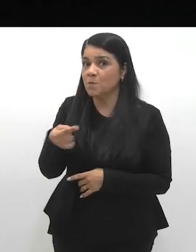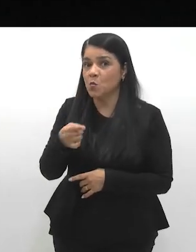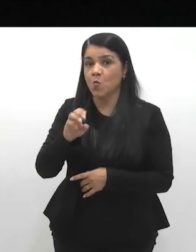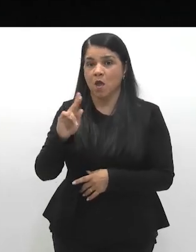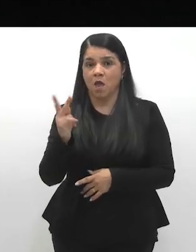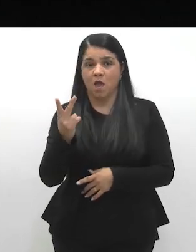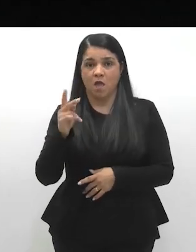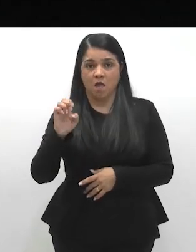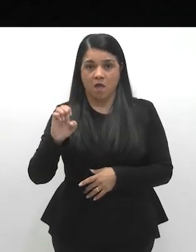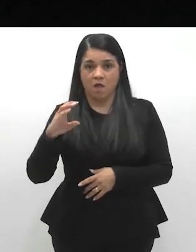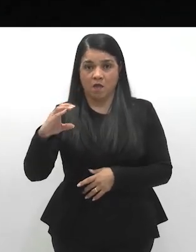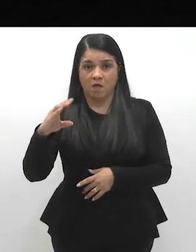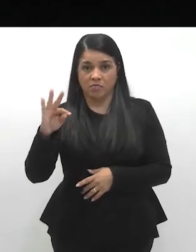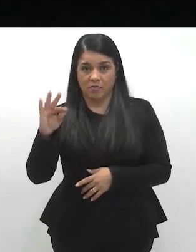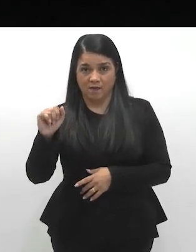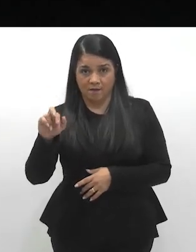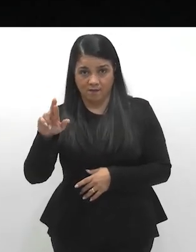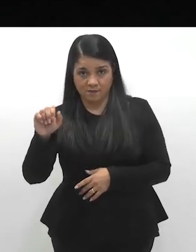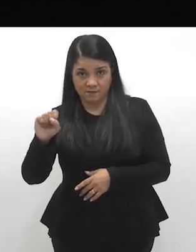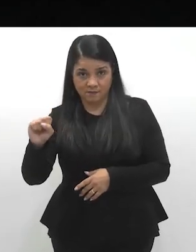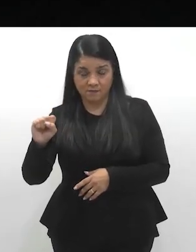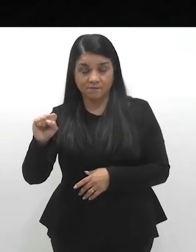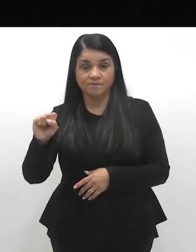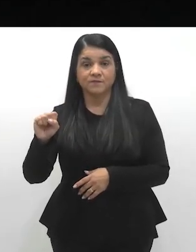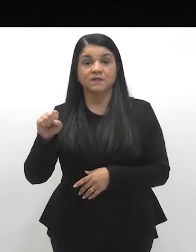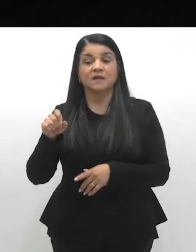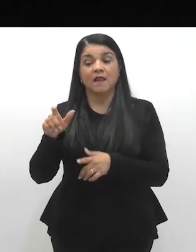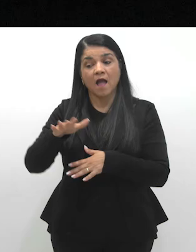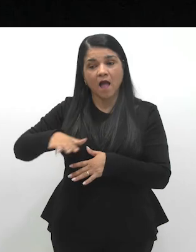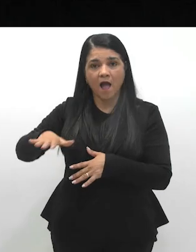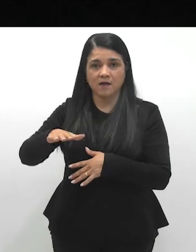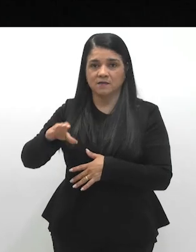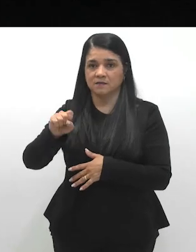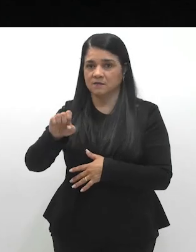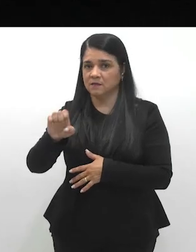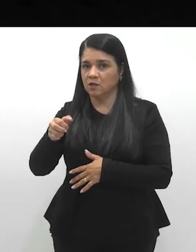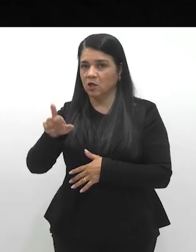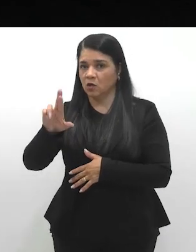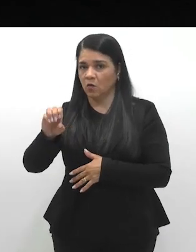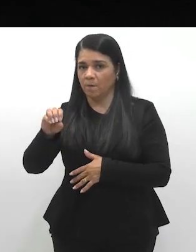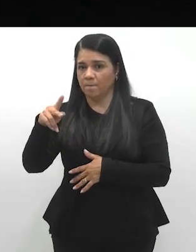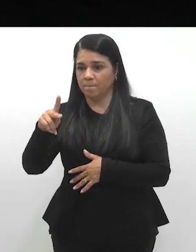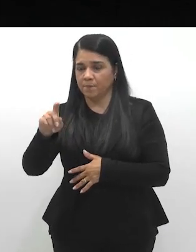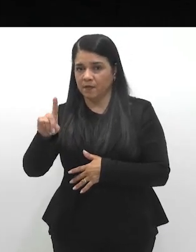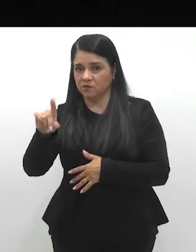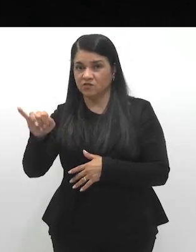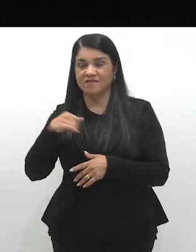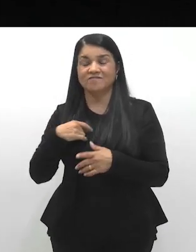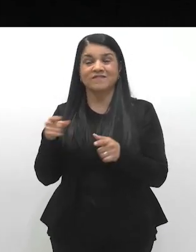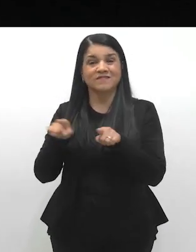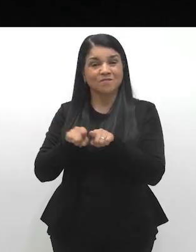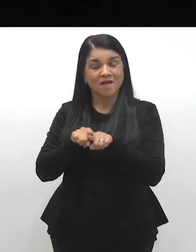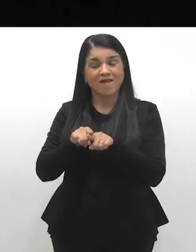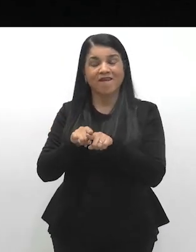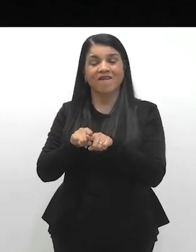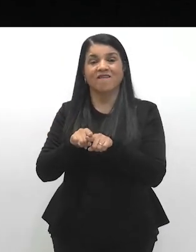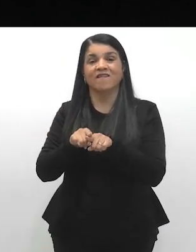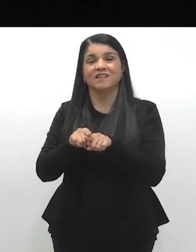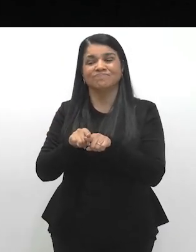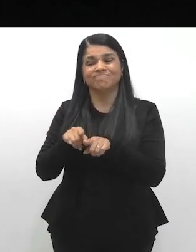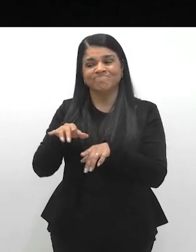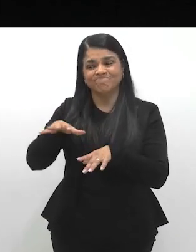hectares dentro daquele campus de Seropédica, e esses 4.000 hectares conflitando com